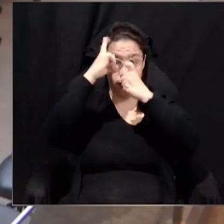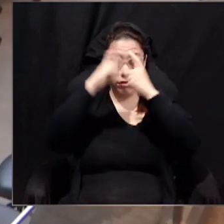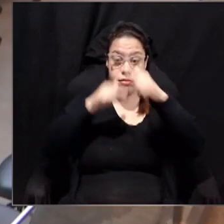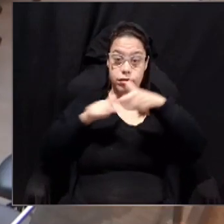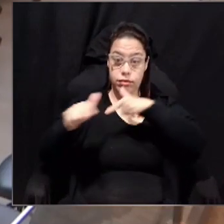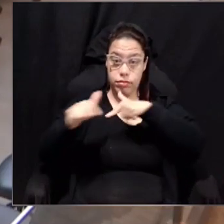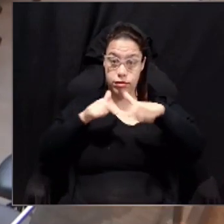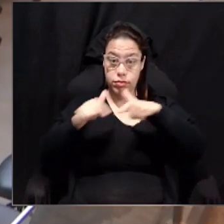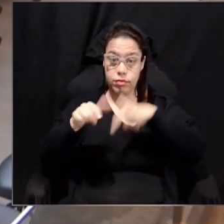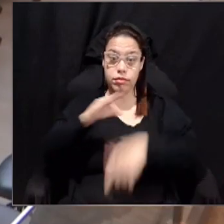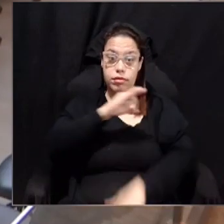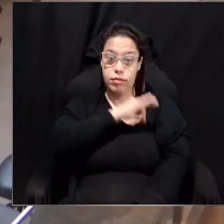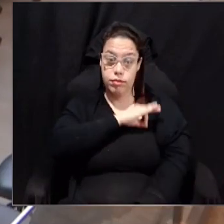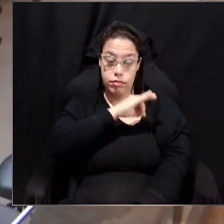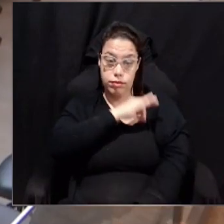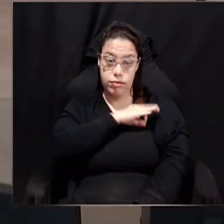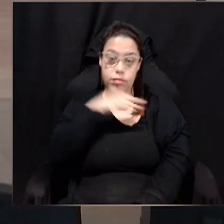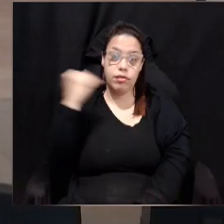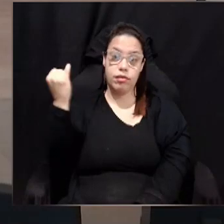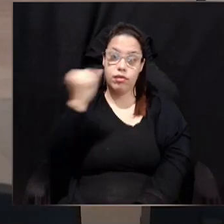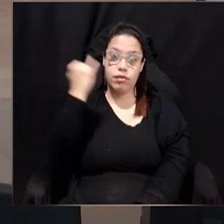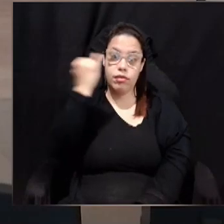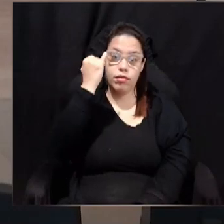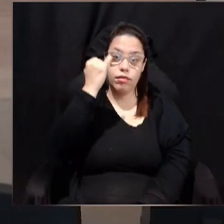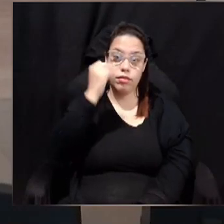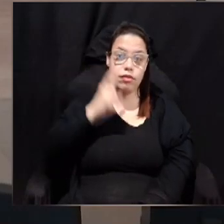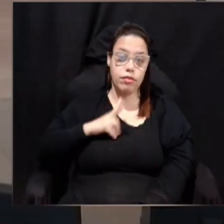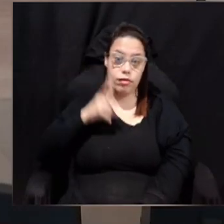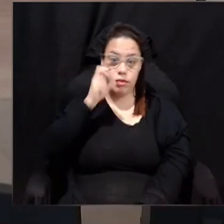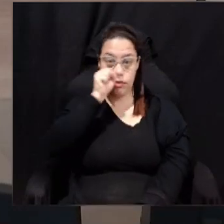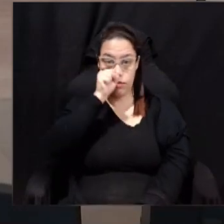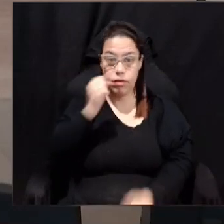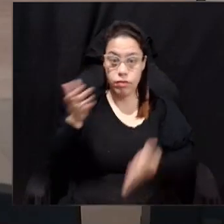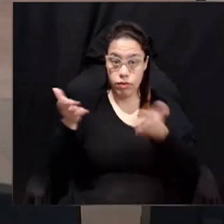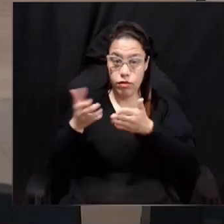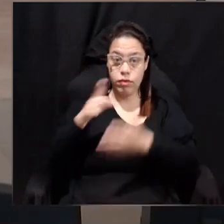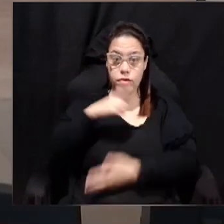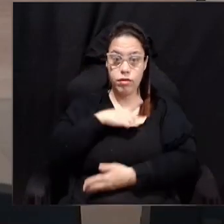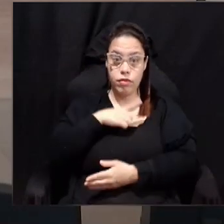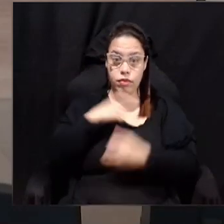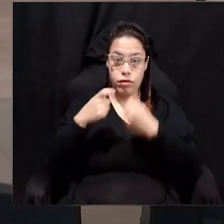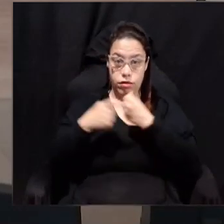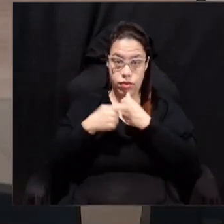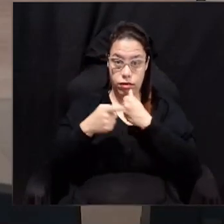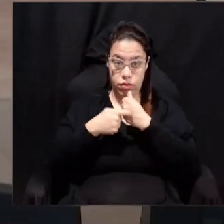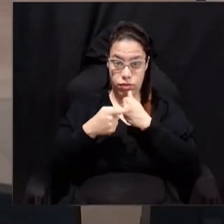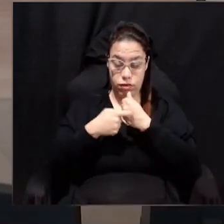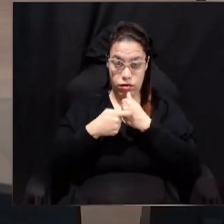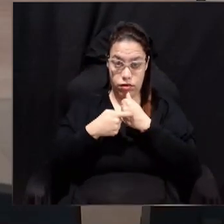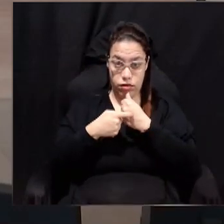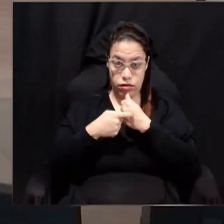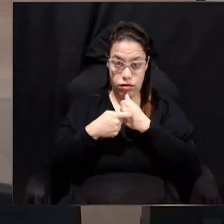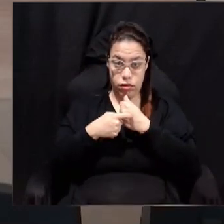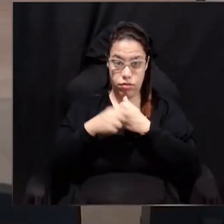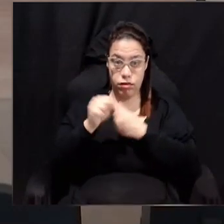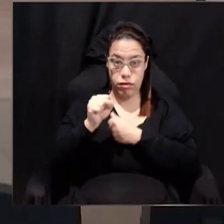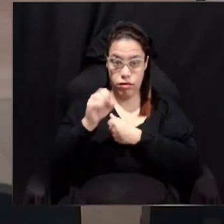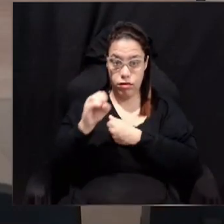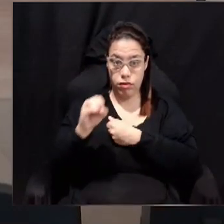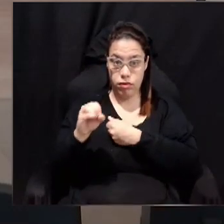Guarda é essencial para se fortalecer. Hoje eu tenho que é o botão do pânico, que é do SOS. Eu